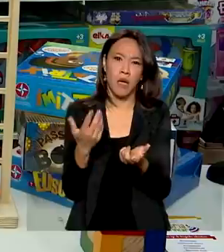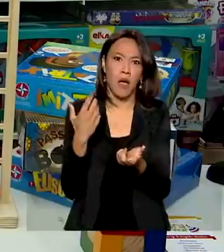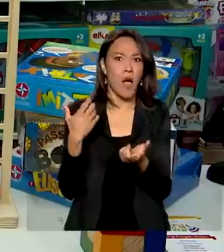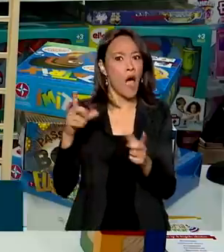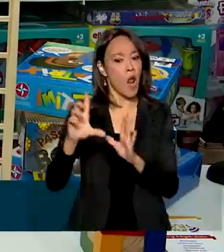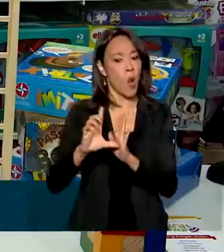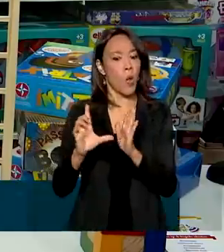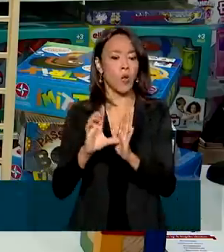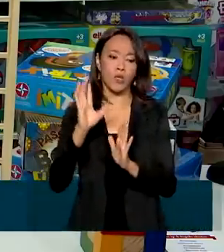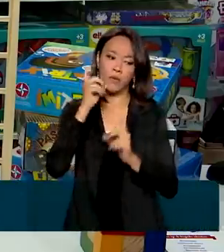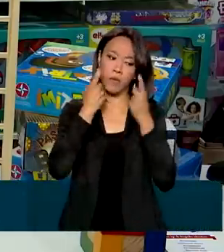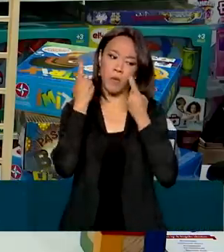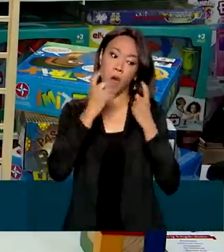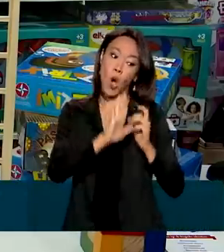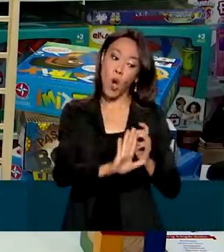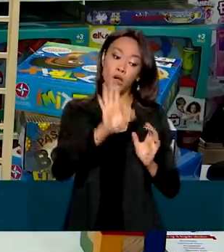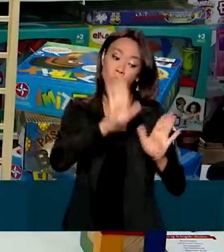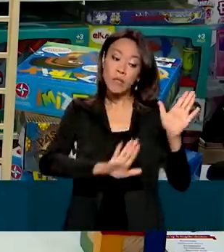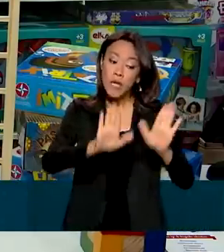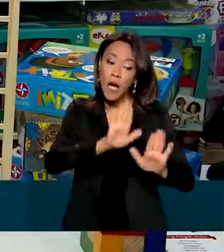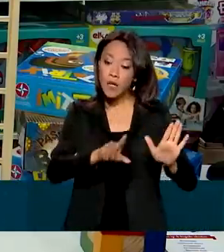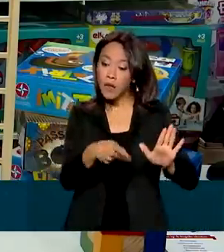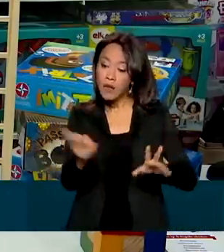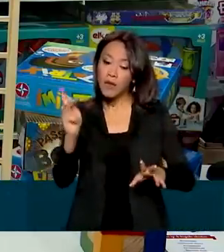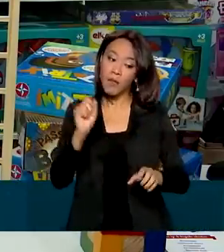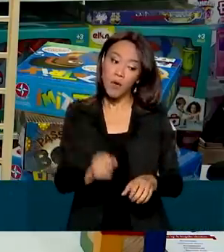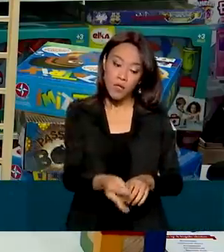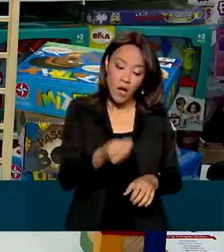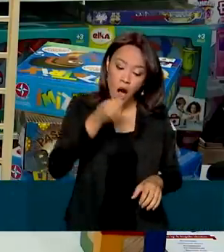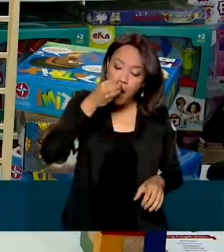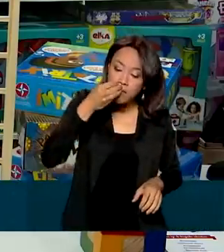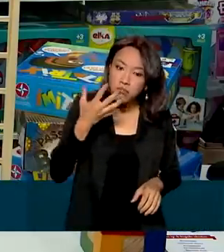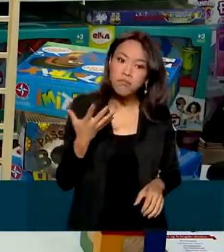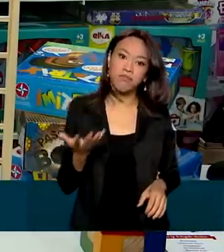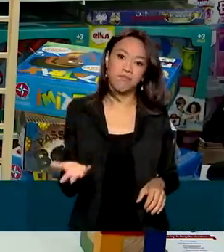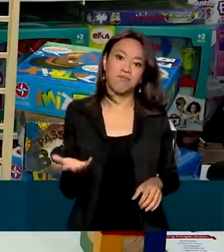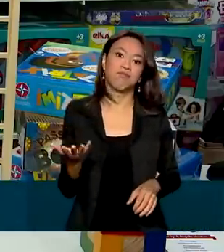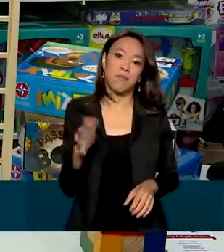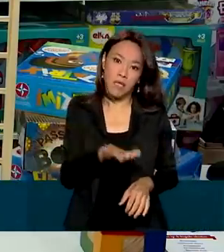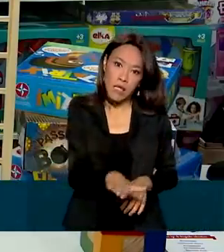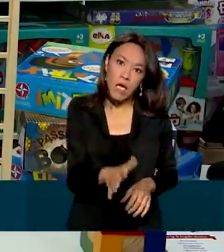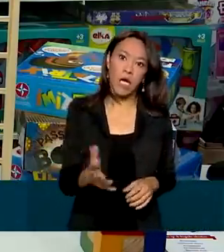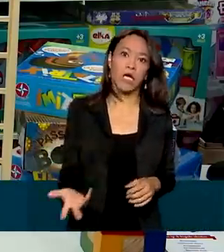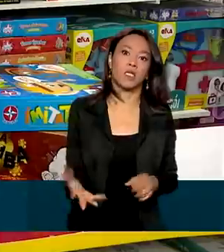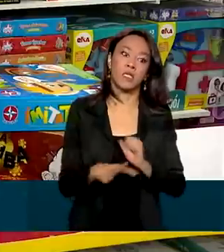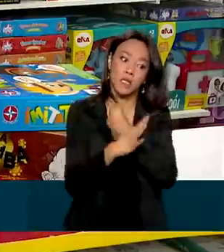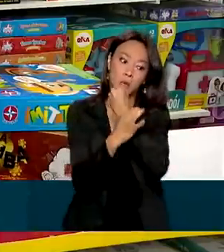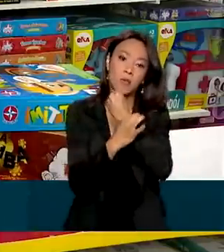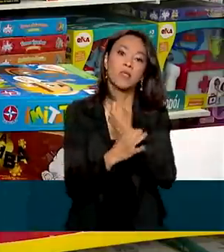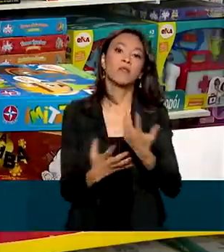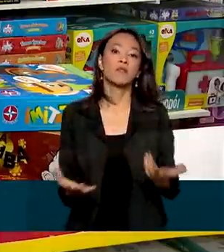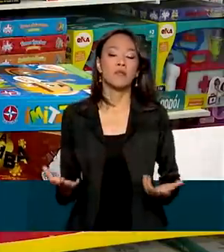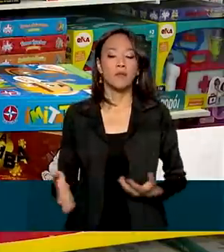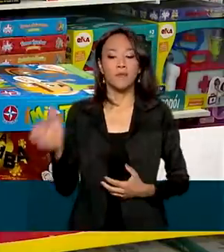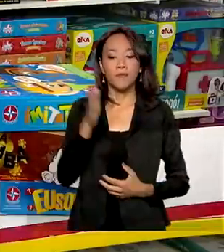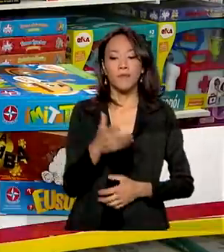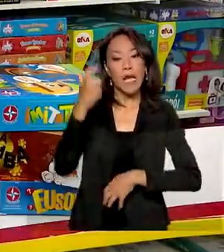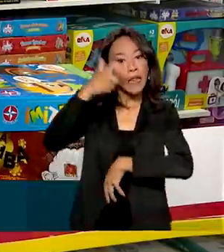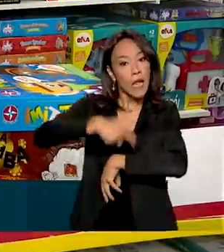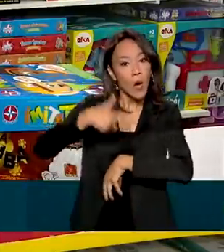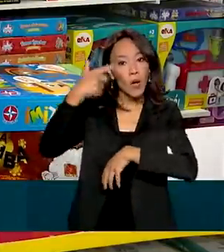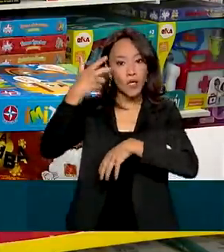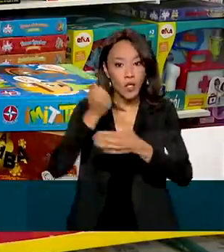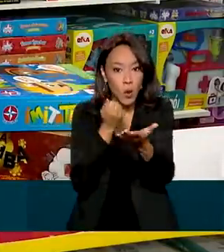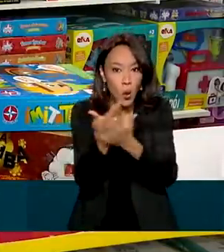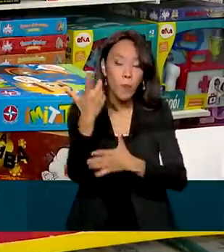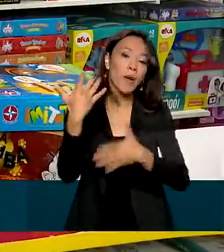tem aquela preocupação Olha pode ter um risco né aqui nessa Pode pôr na boca tem essa questão da segurança na hora de comprar um brinquedo